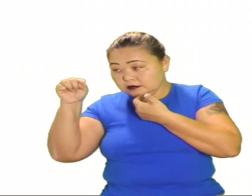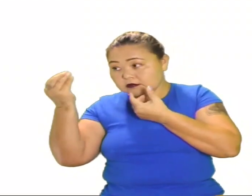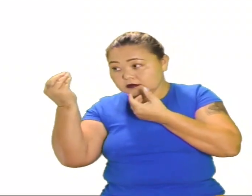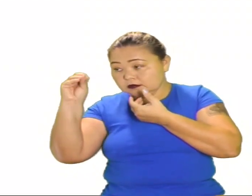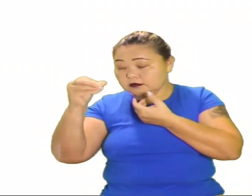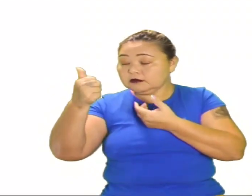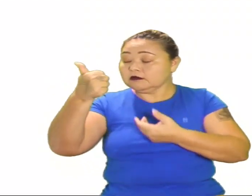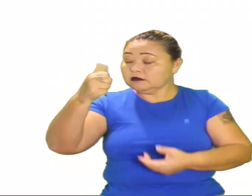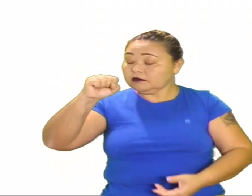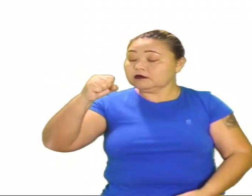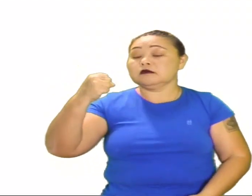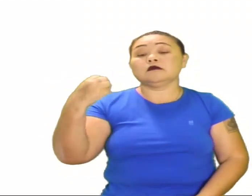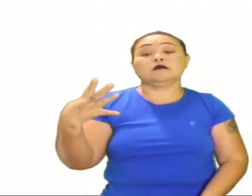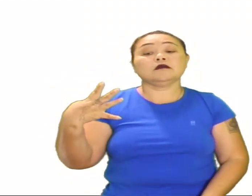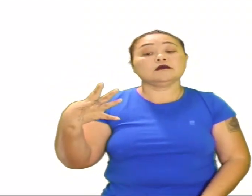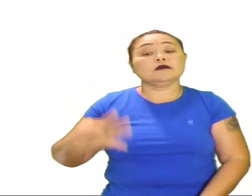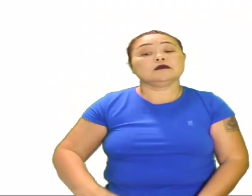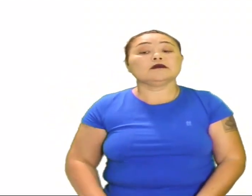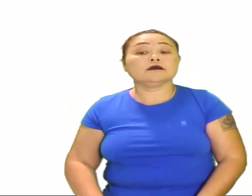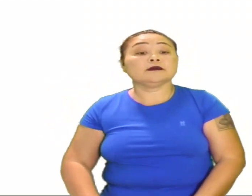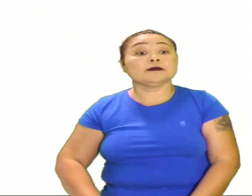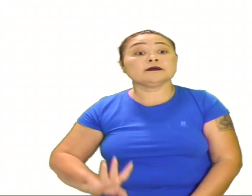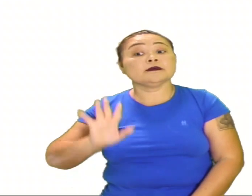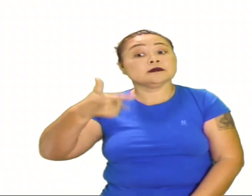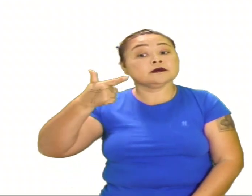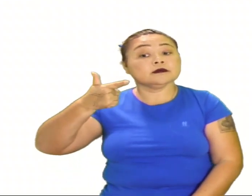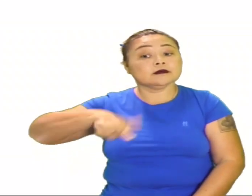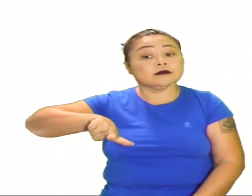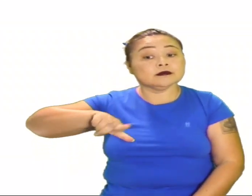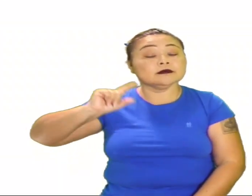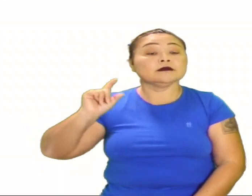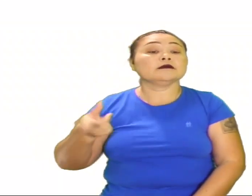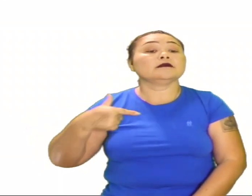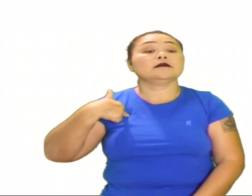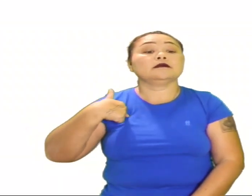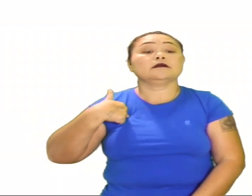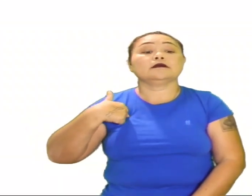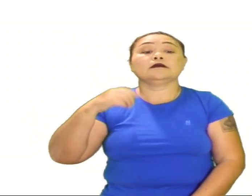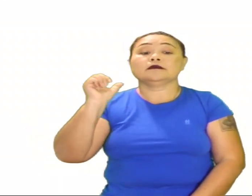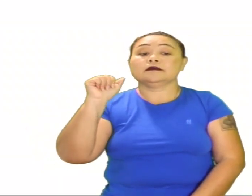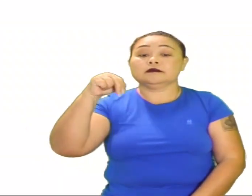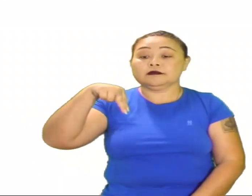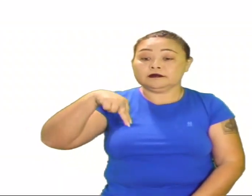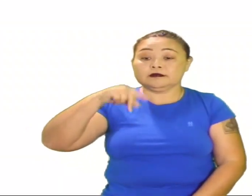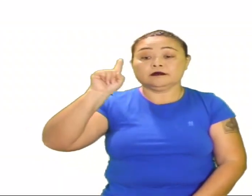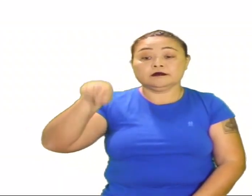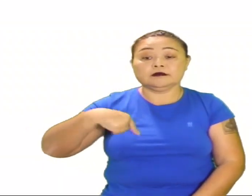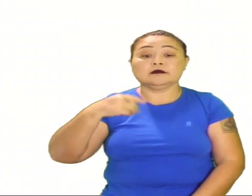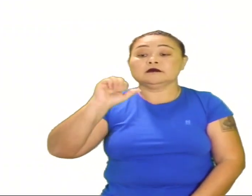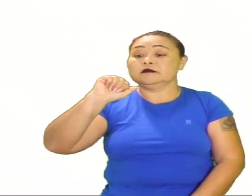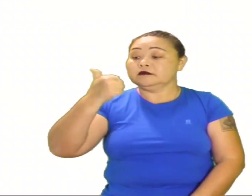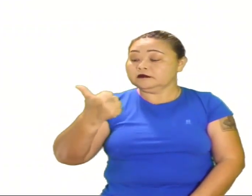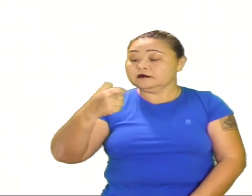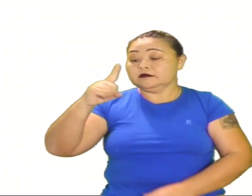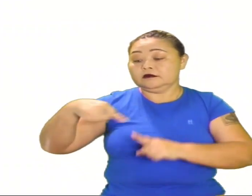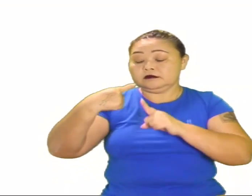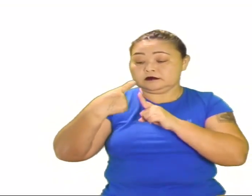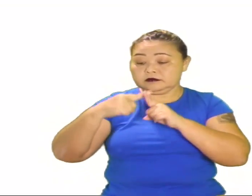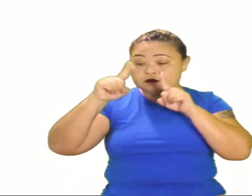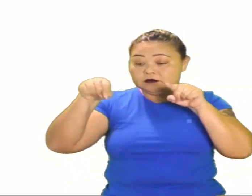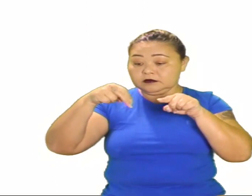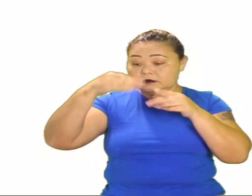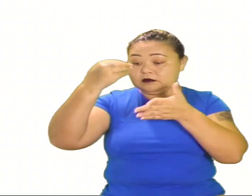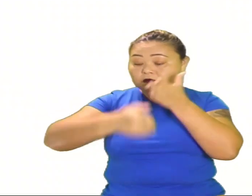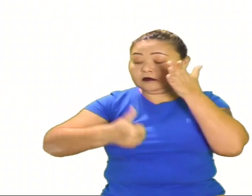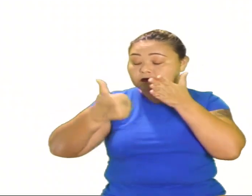o 184. De novo, vamos lá no nosso AN é igual a 1 mais